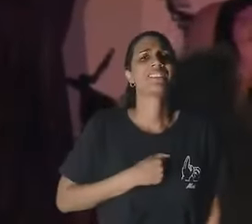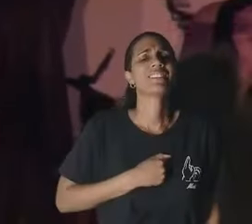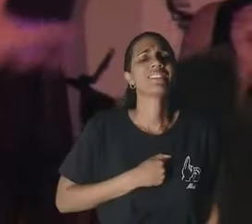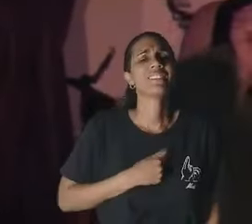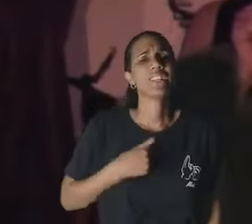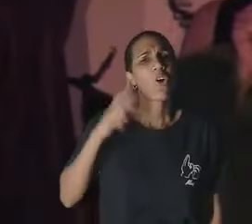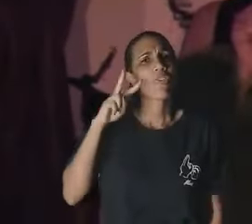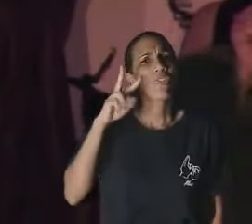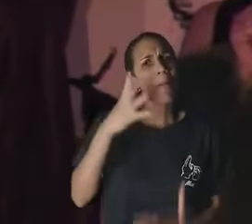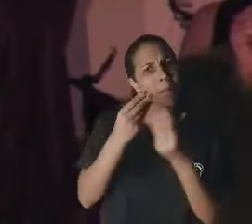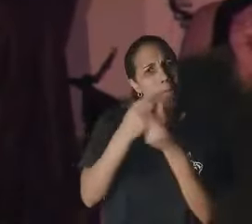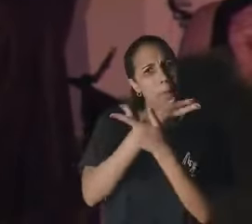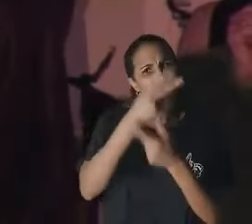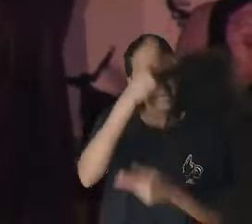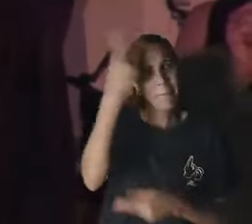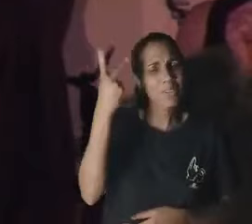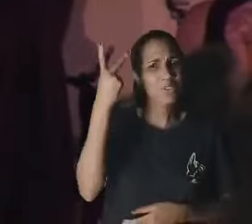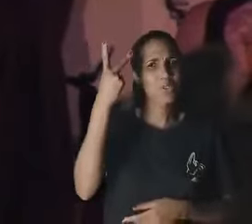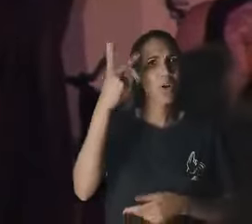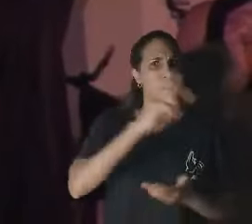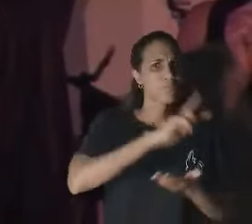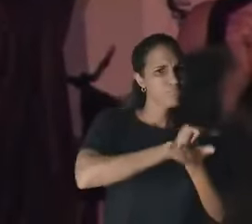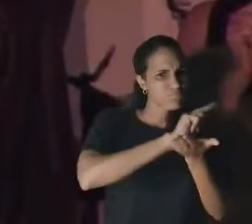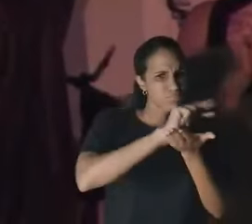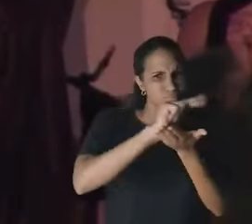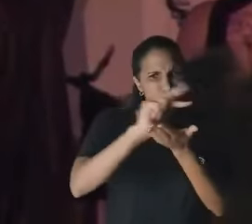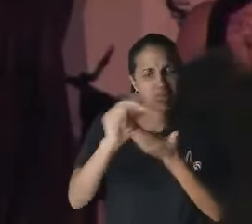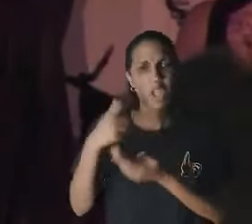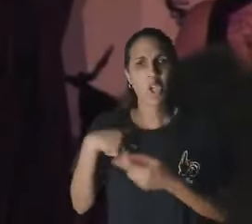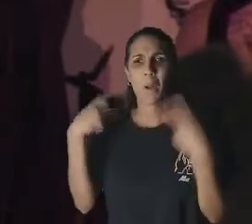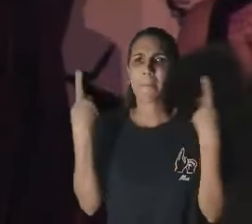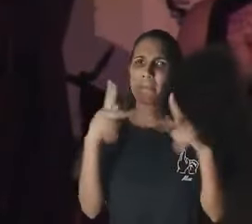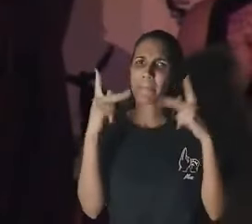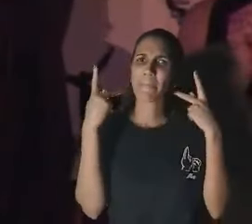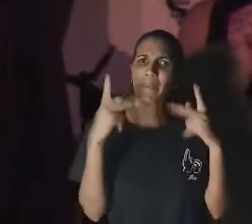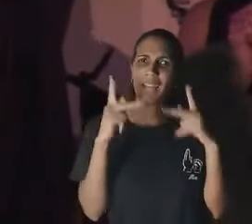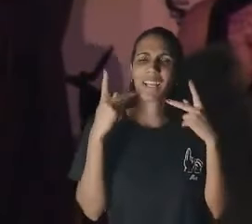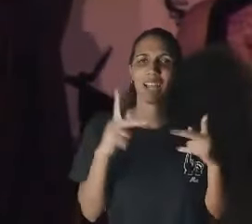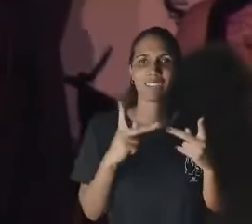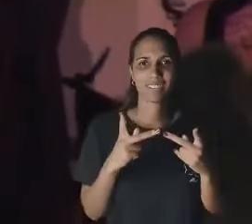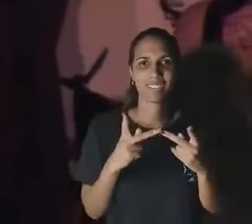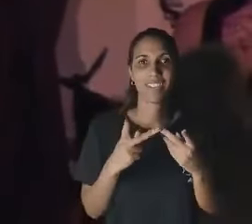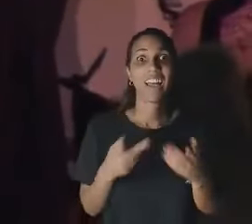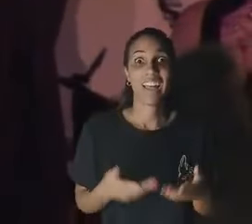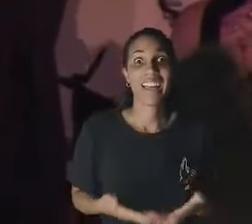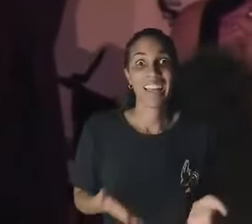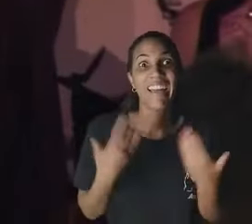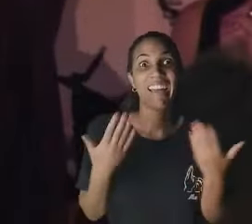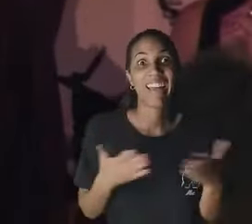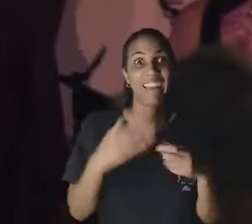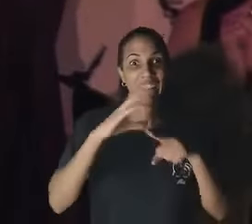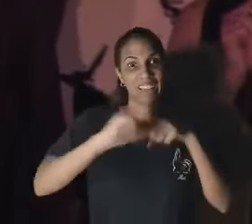via muitas pessoas, quando eu pregava, eu sentia que elas me bajulavam e